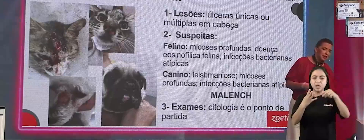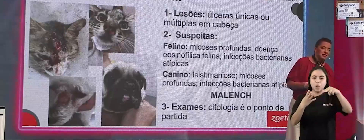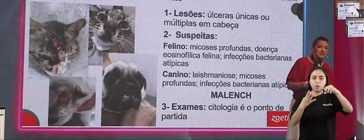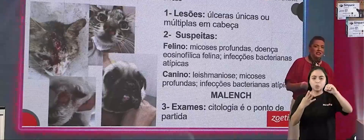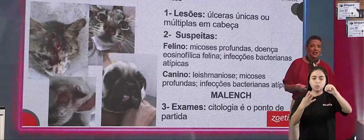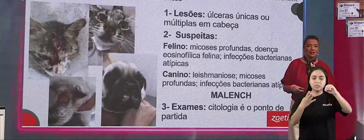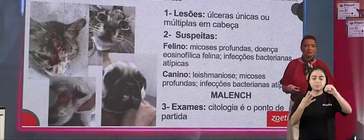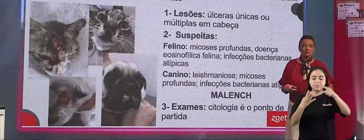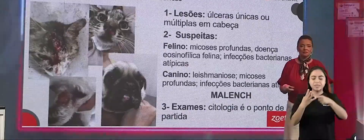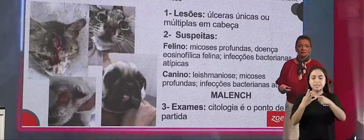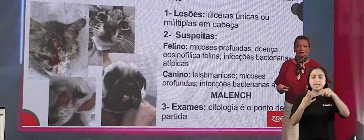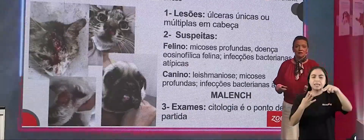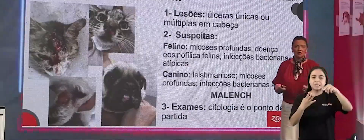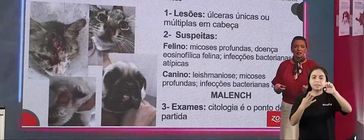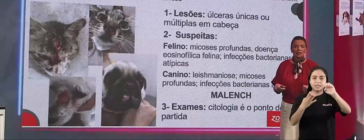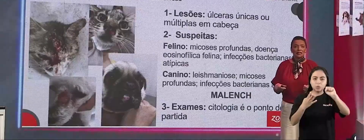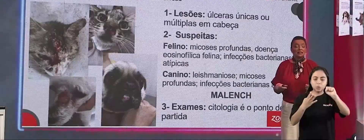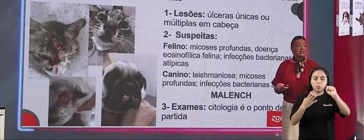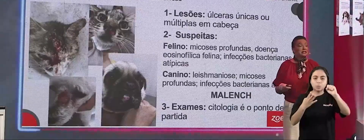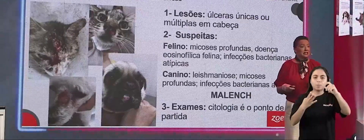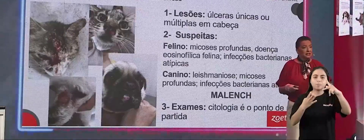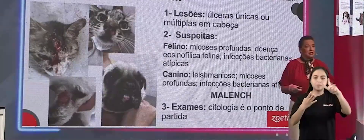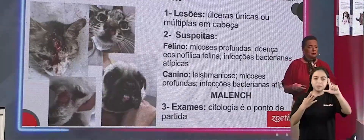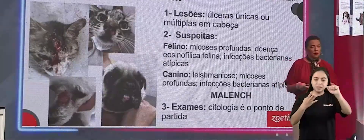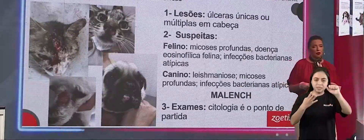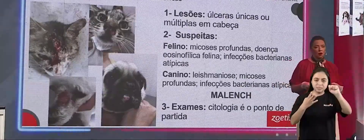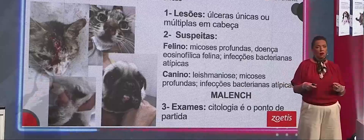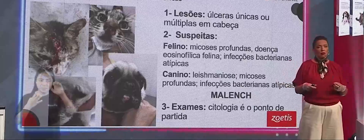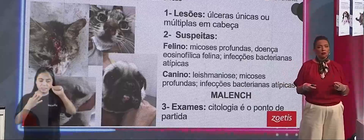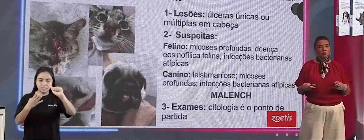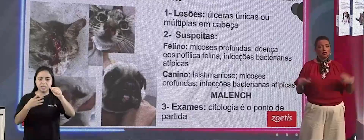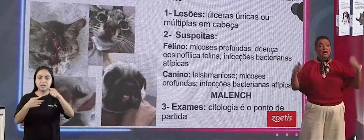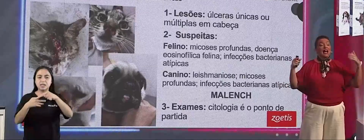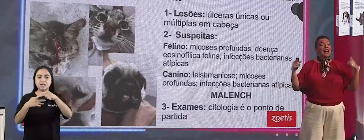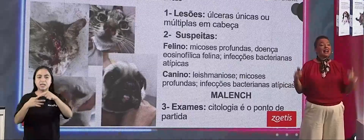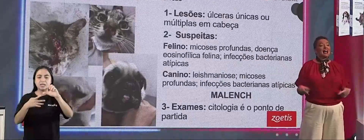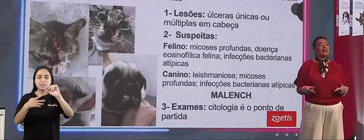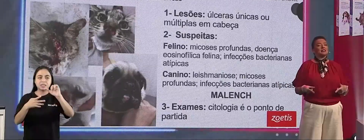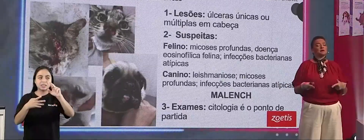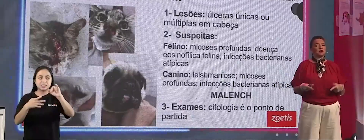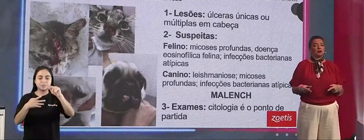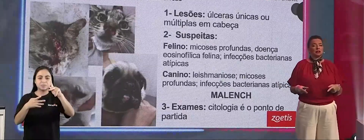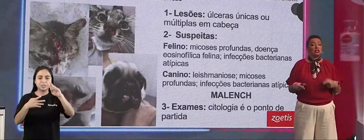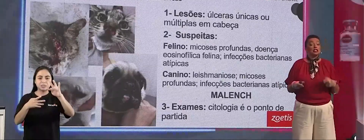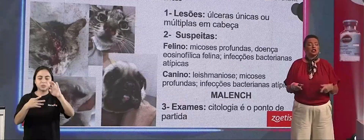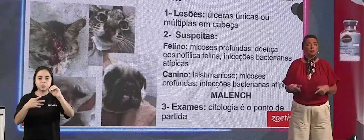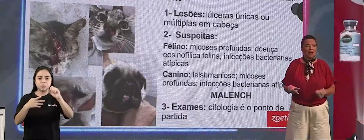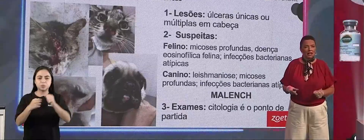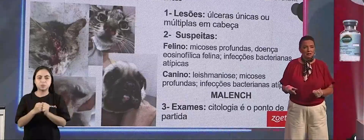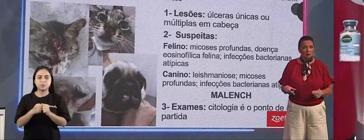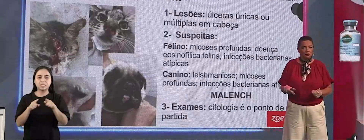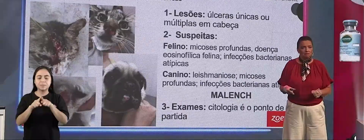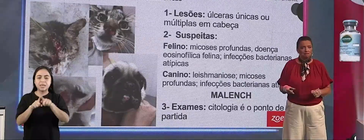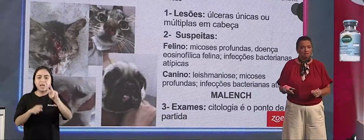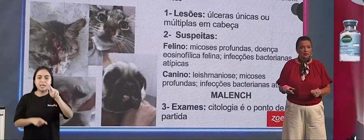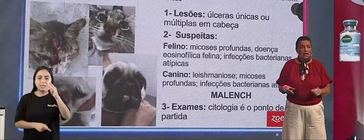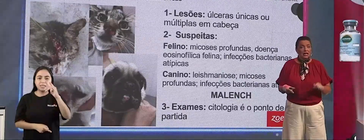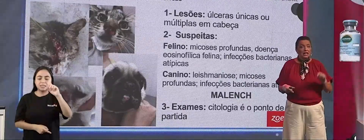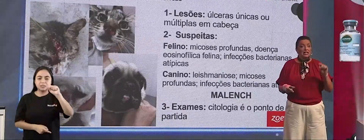de neoplasia, C de criptococcus, H de